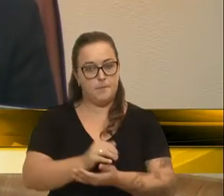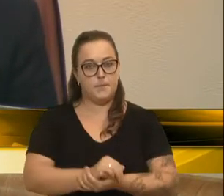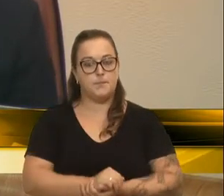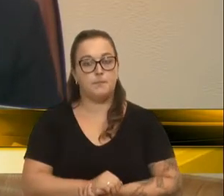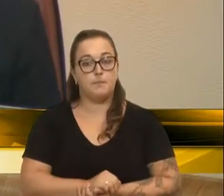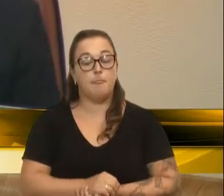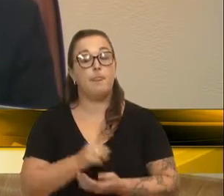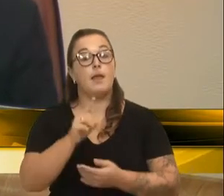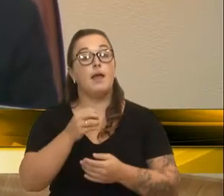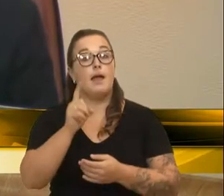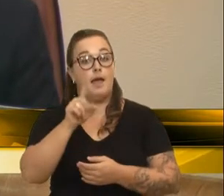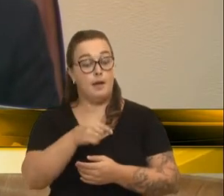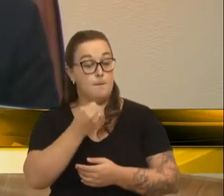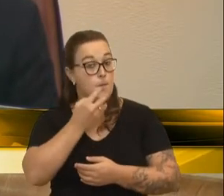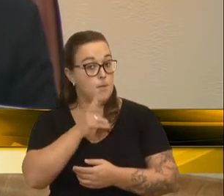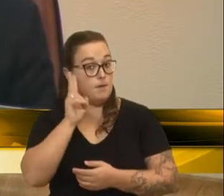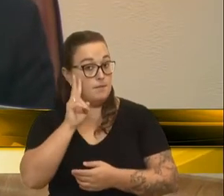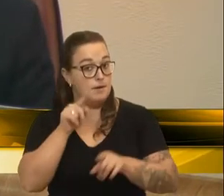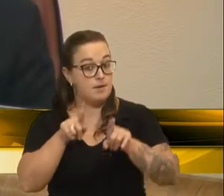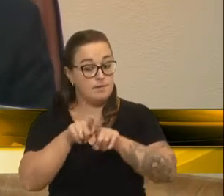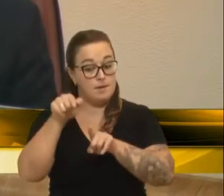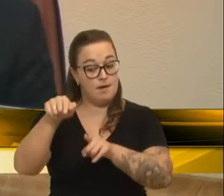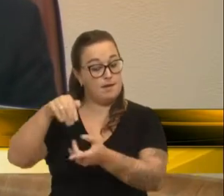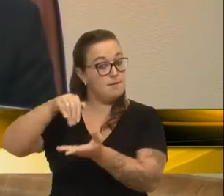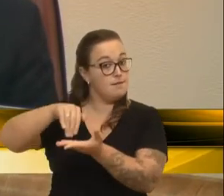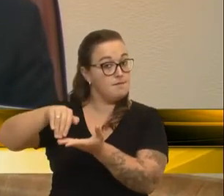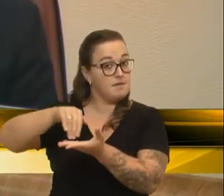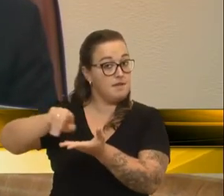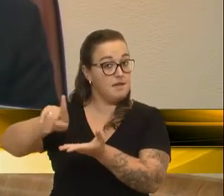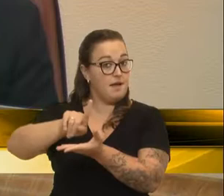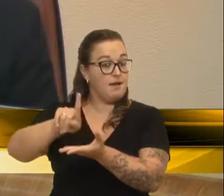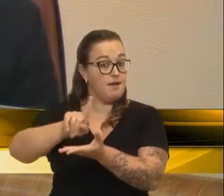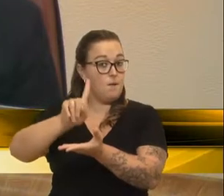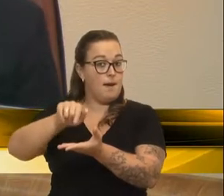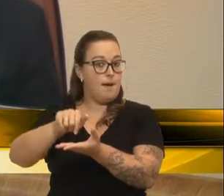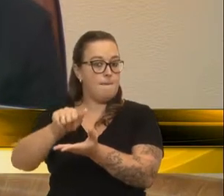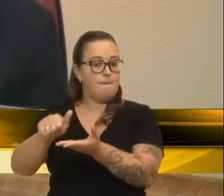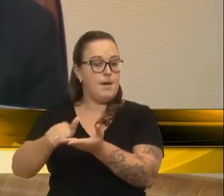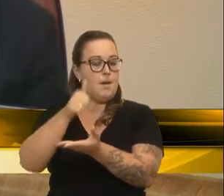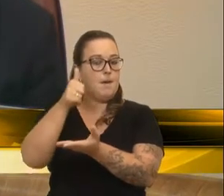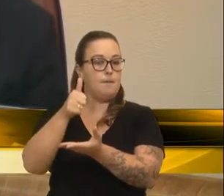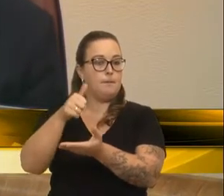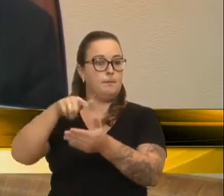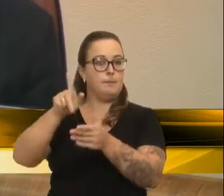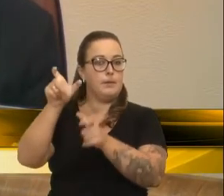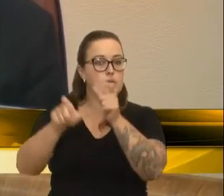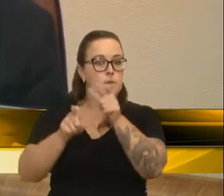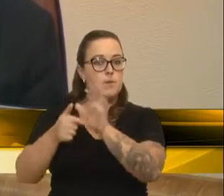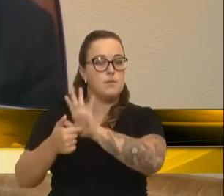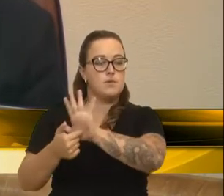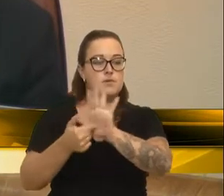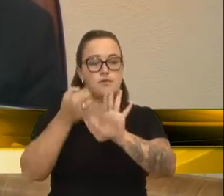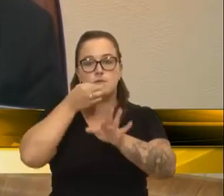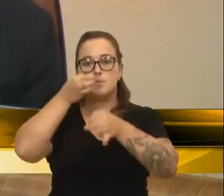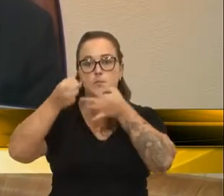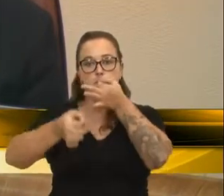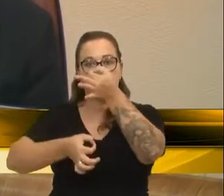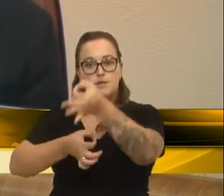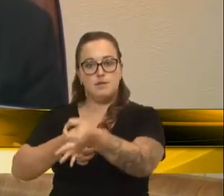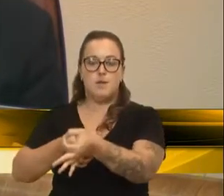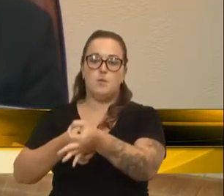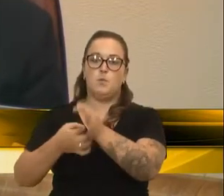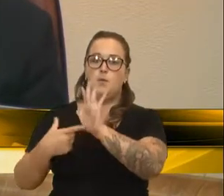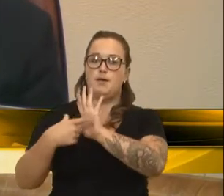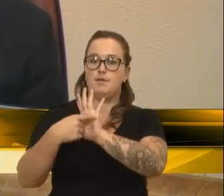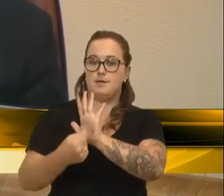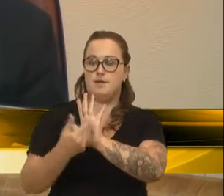Bom também lembrar que a referida secretária não configura a pessoa mais adequada para exarar parecer dessa natureza, considerando-se